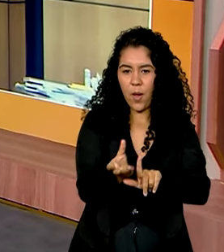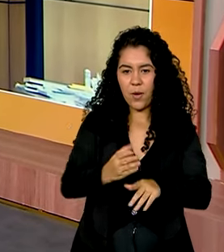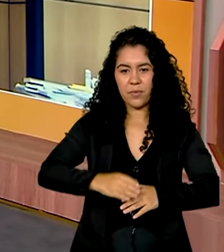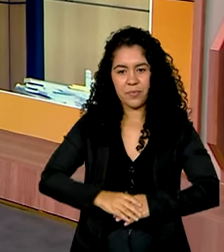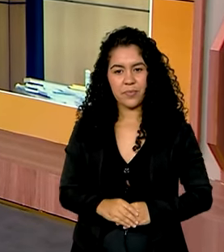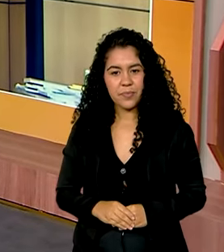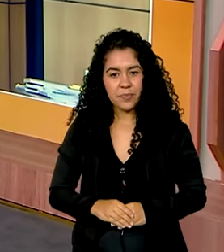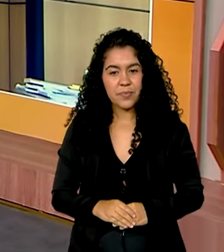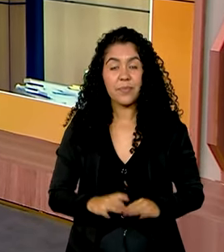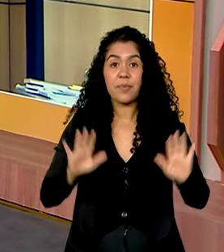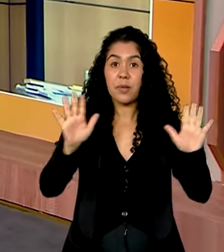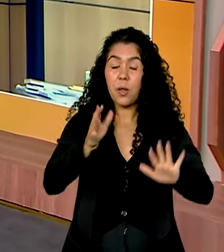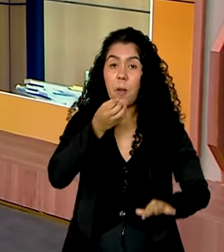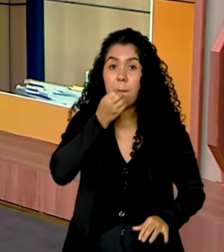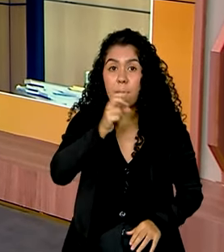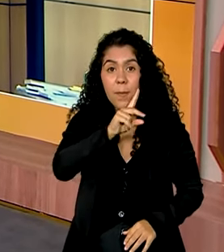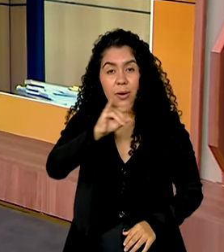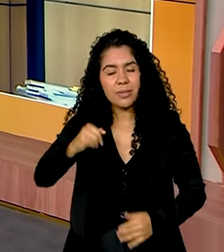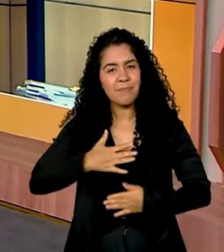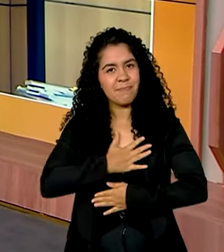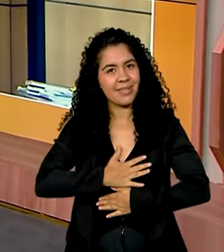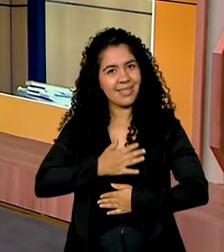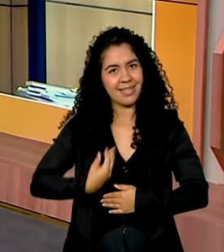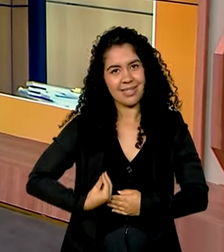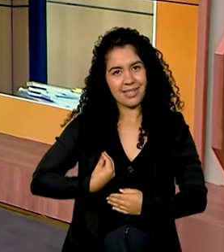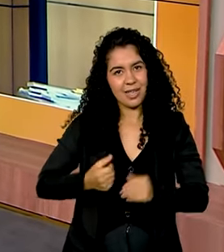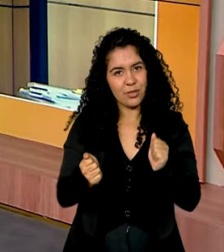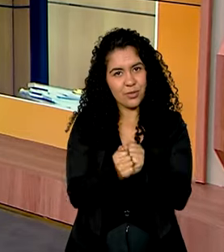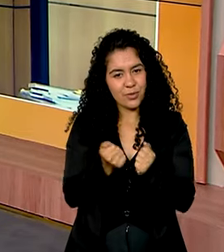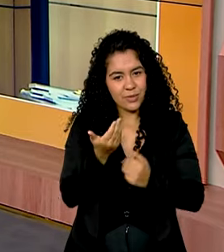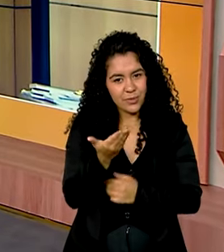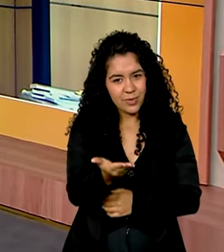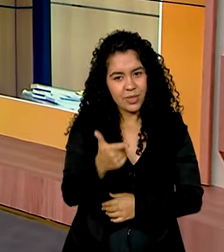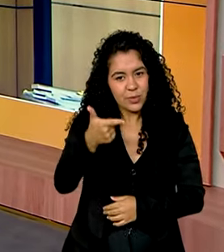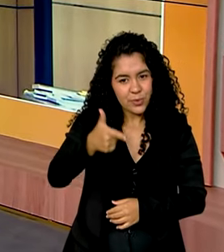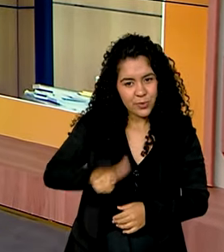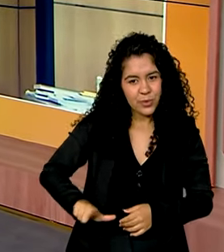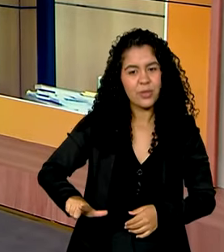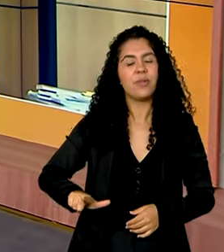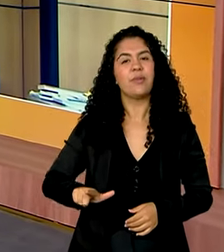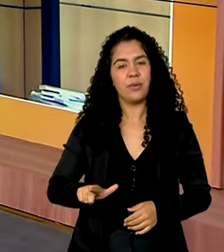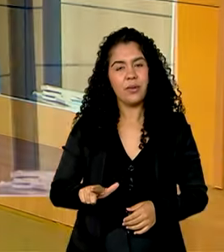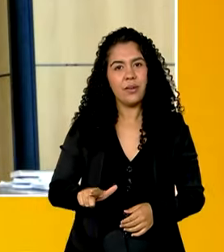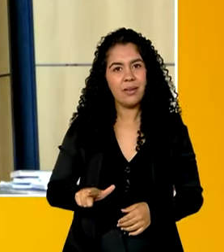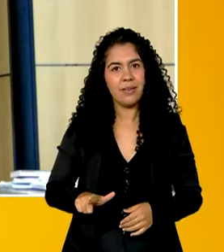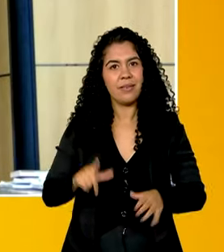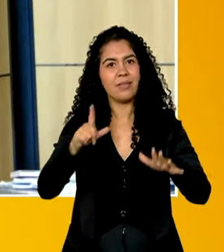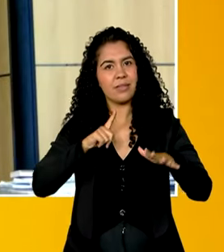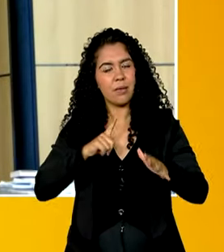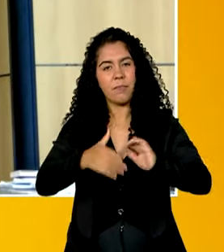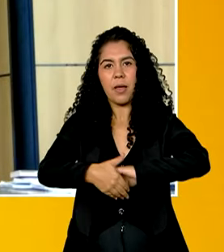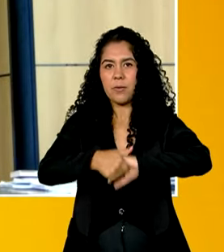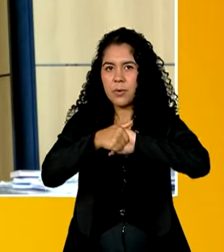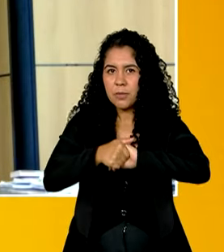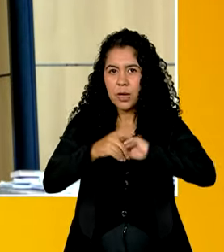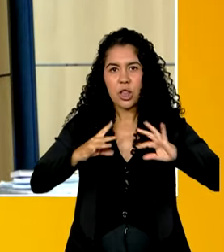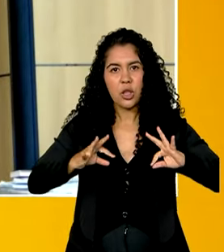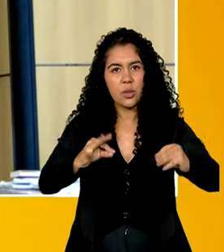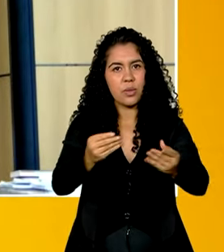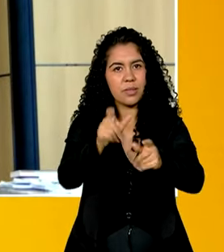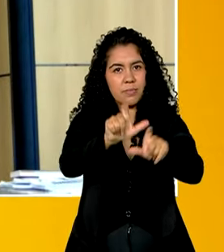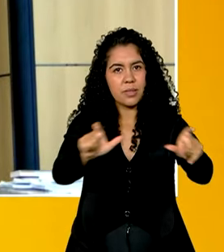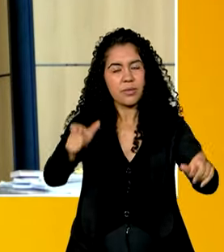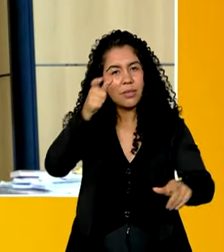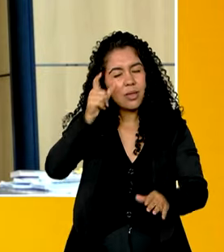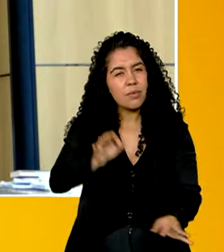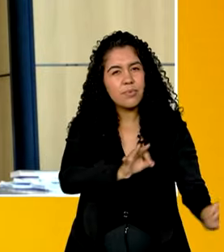Bom dia, Renata. É um prazer enorme estar com você mais uma vez. Comento também toda a audiência que prestigia todos os